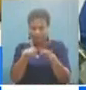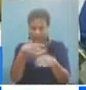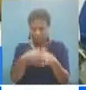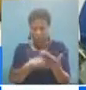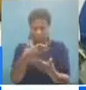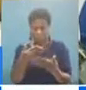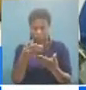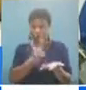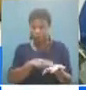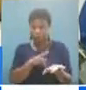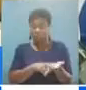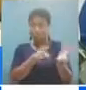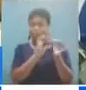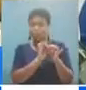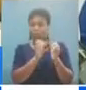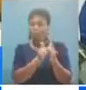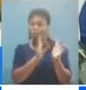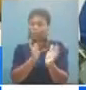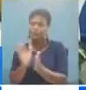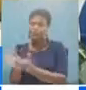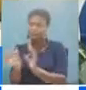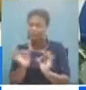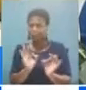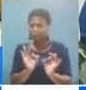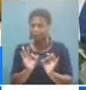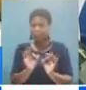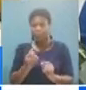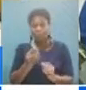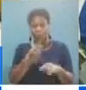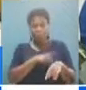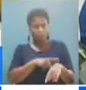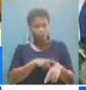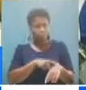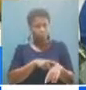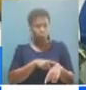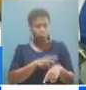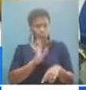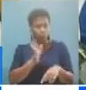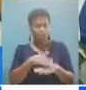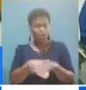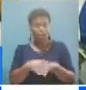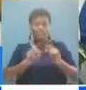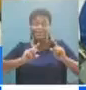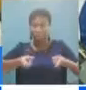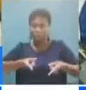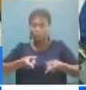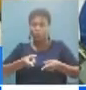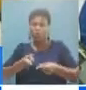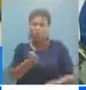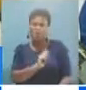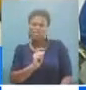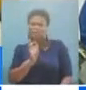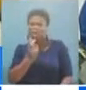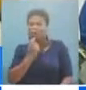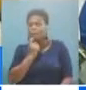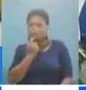concretas relacionadas com o processo de preparação para o período em causa, iniciou-se em meados do mês de